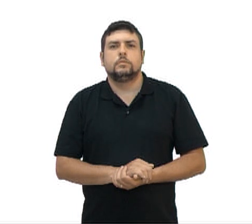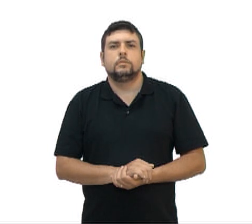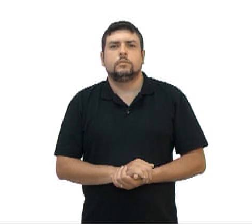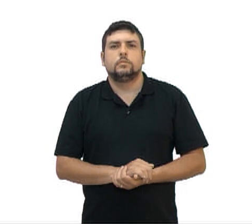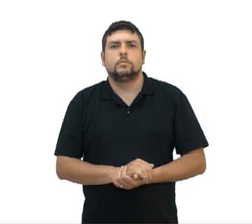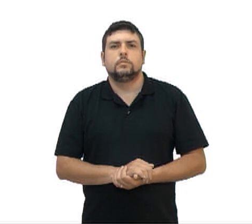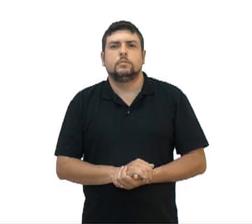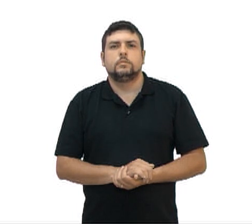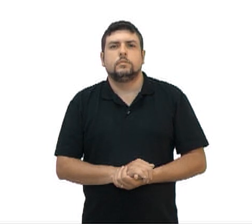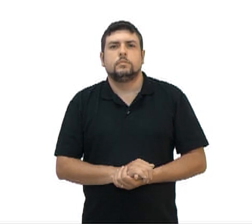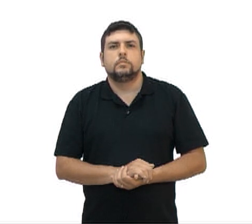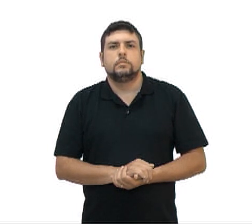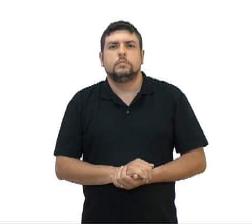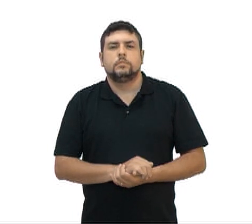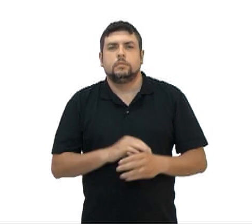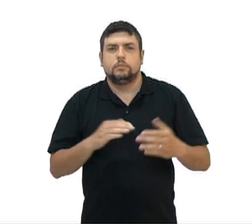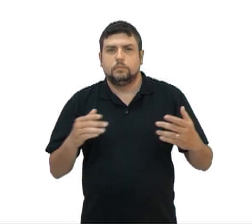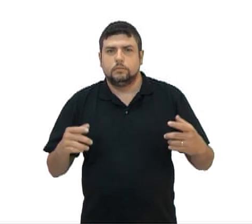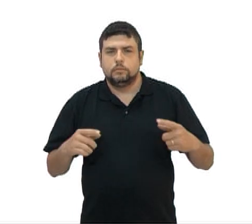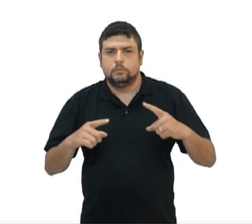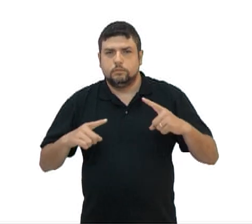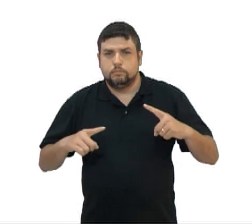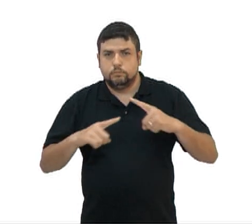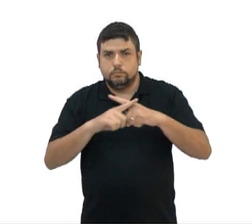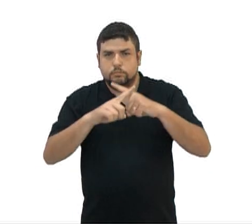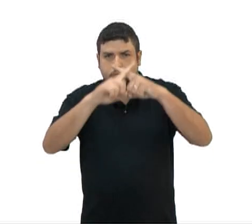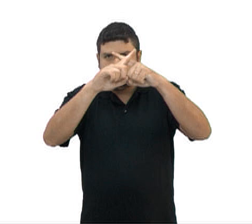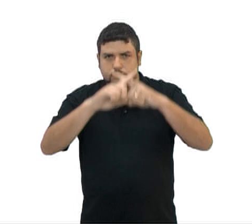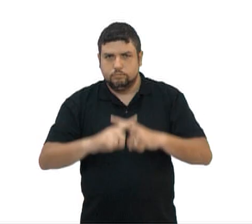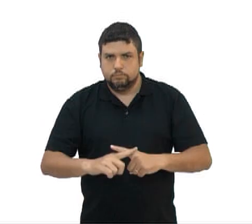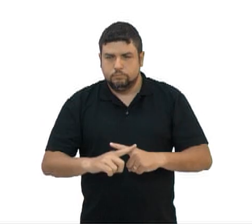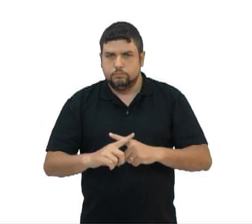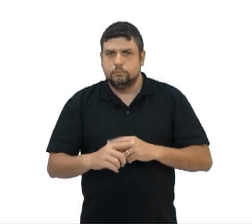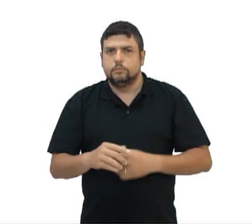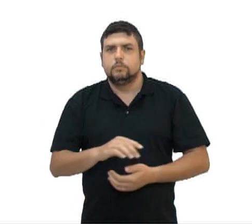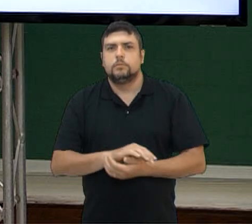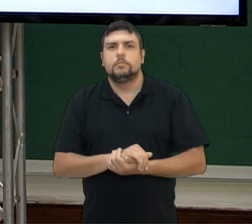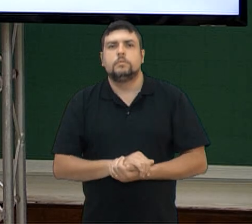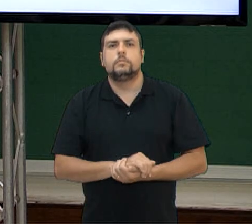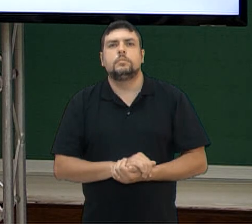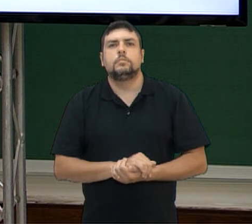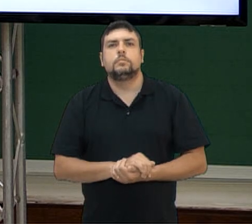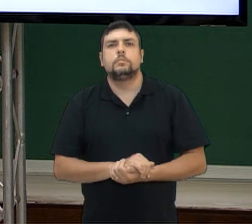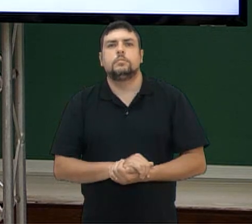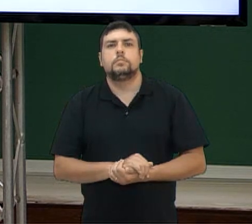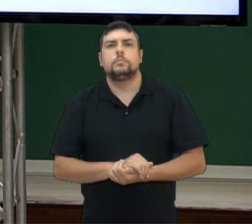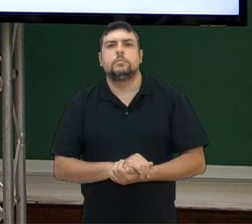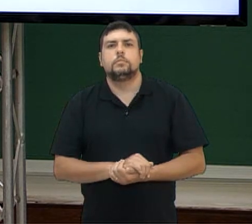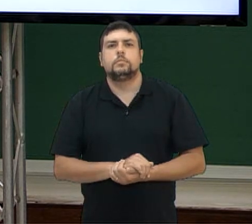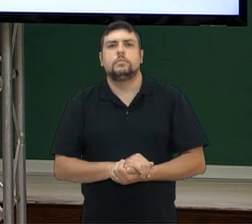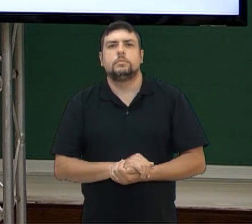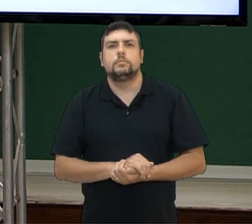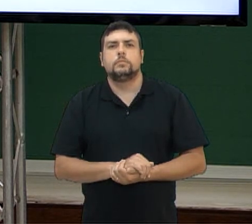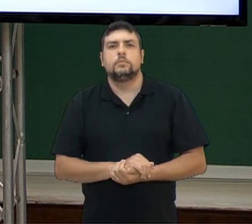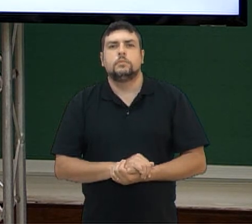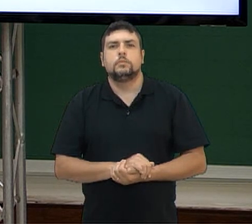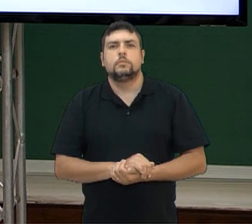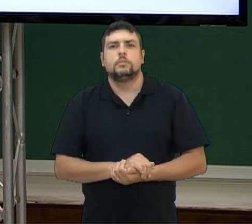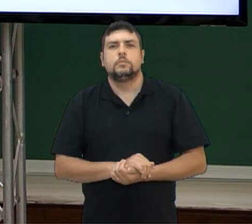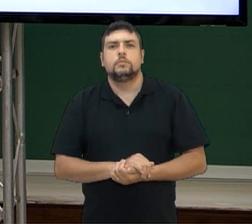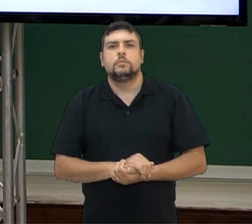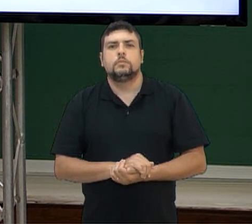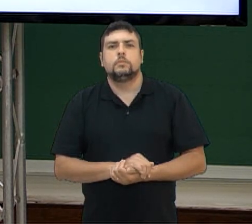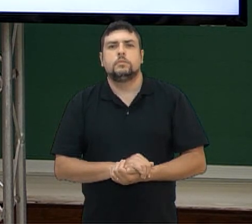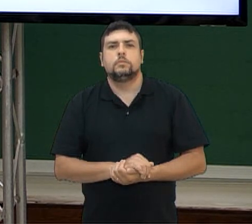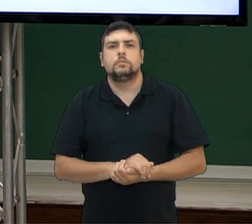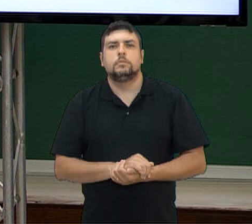48 vezes x, lembra? Multiplica cruzado. Produto dos meios é igual ao produto dos